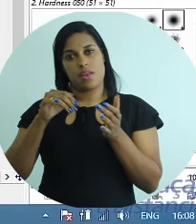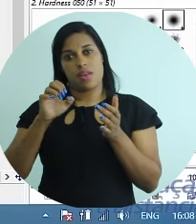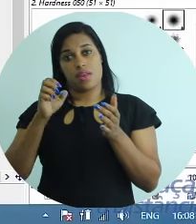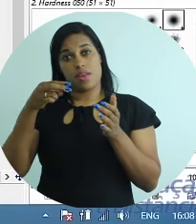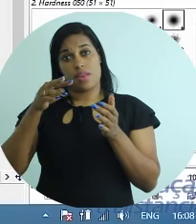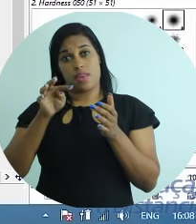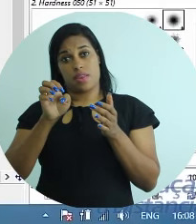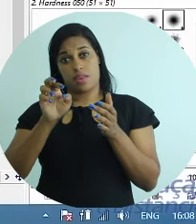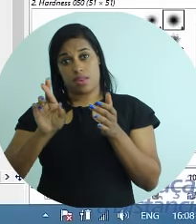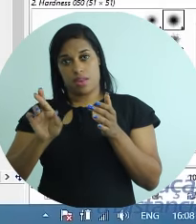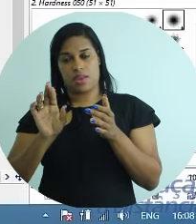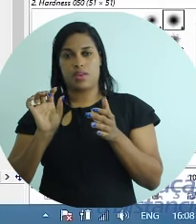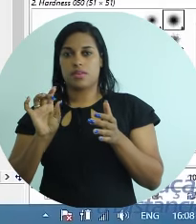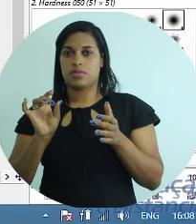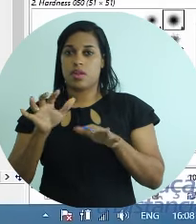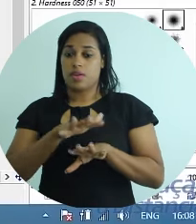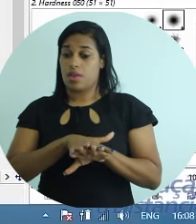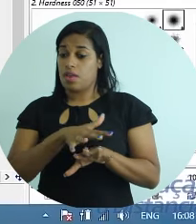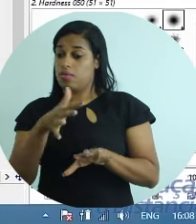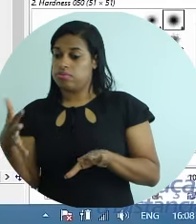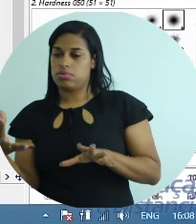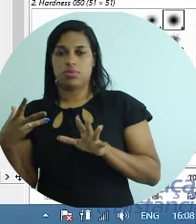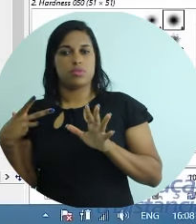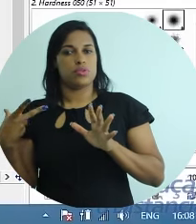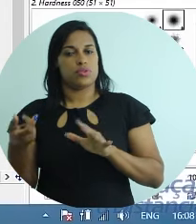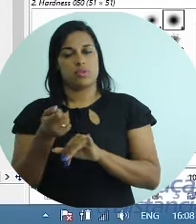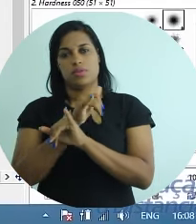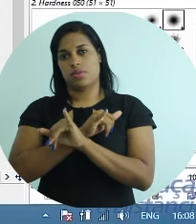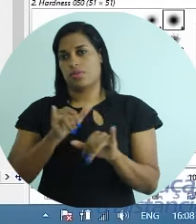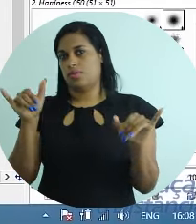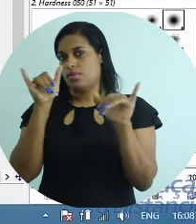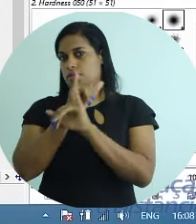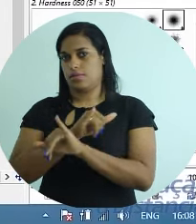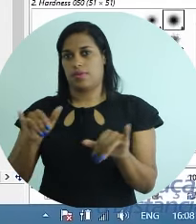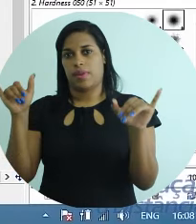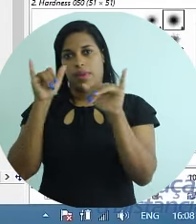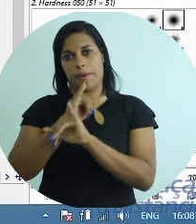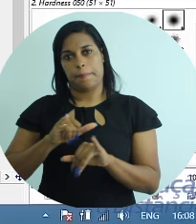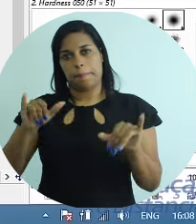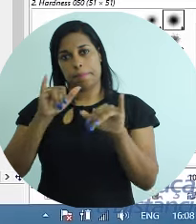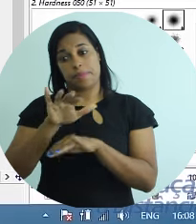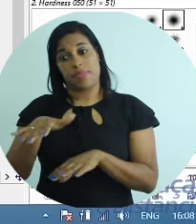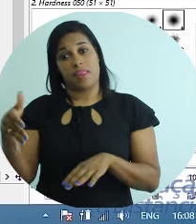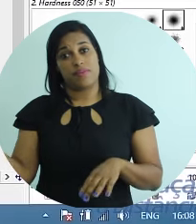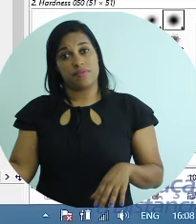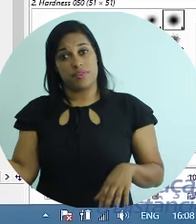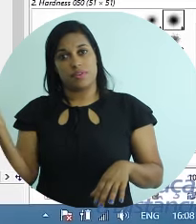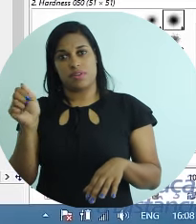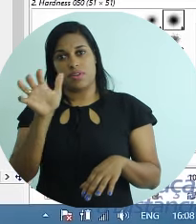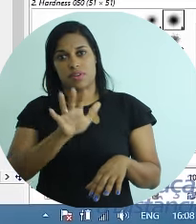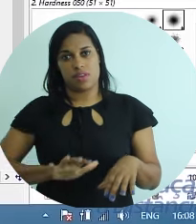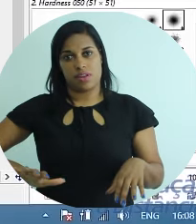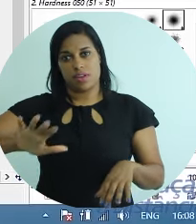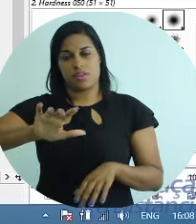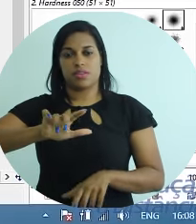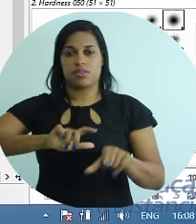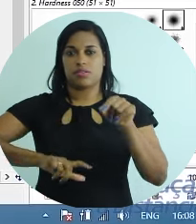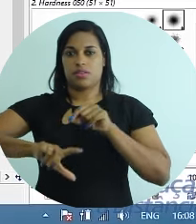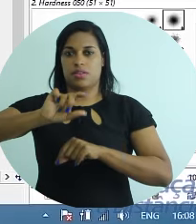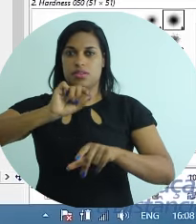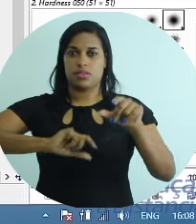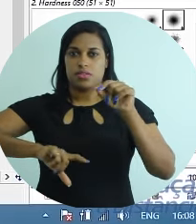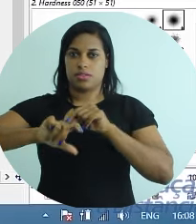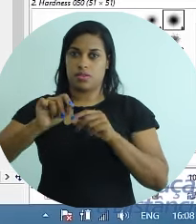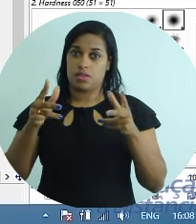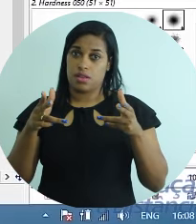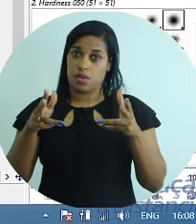e o Gimp vai excluir todas as informações que estão fora da área da seleção da ferramenta de corte.